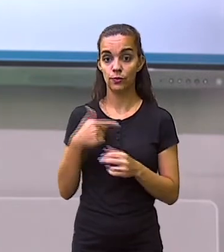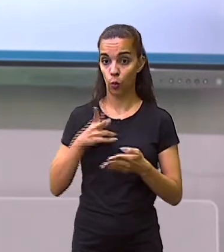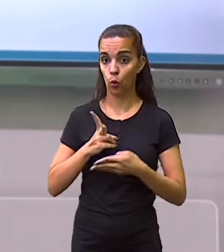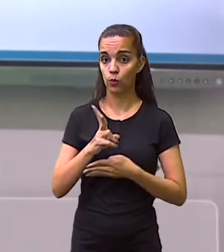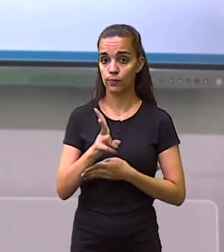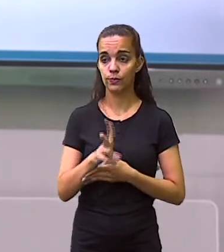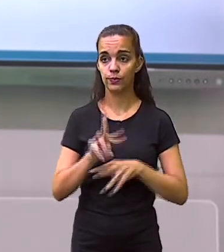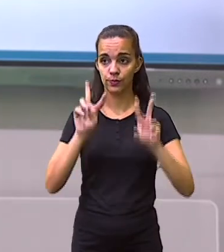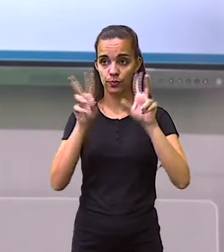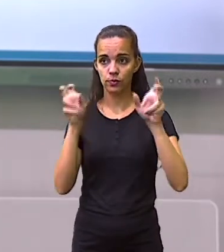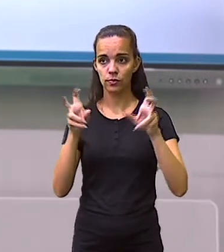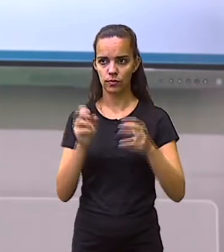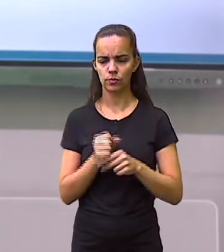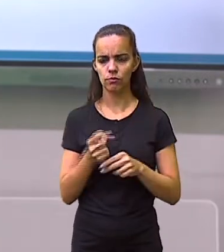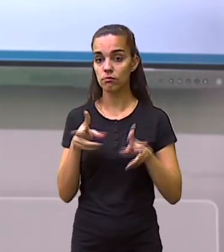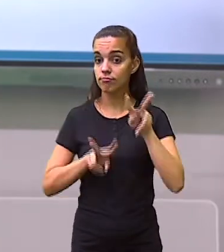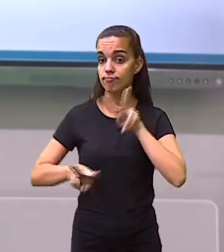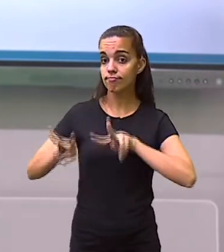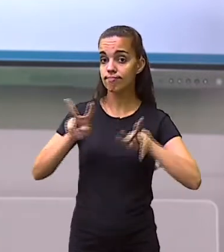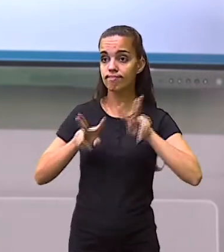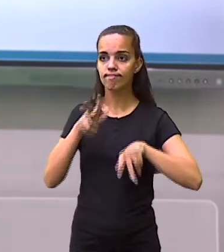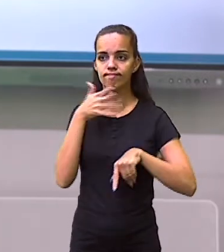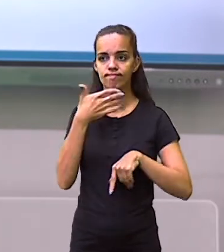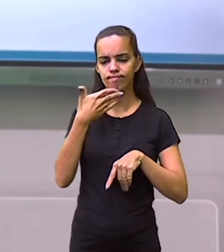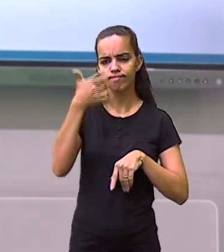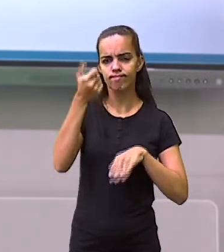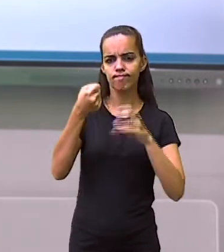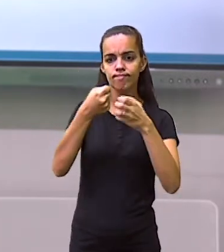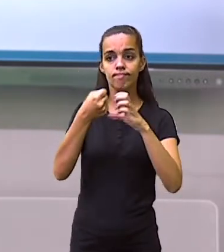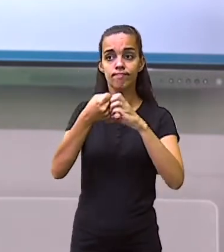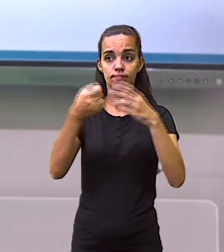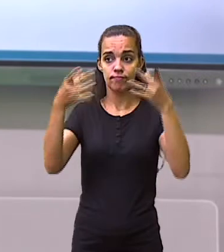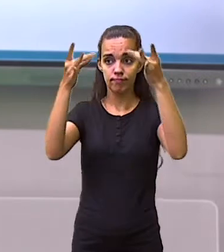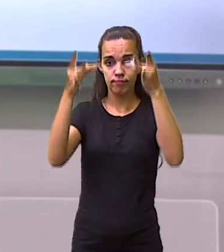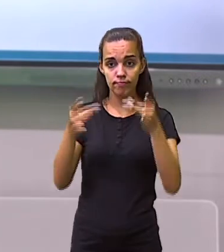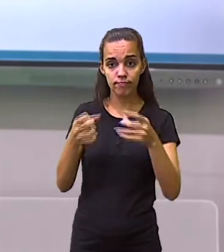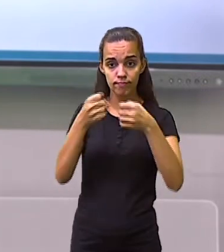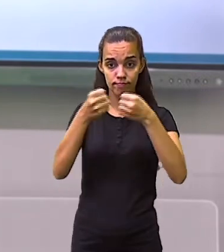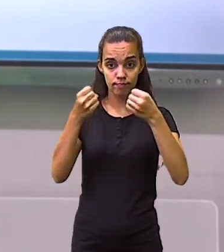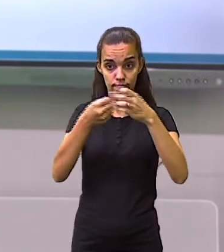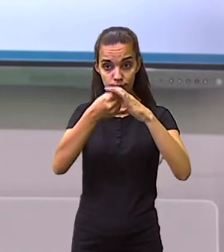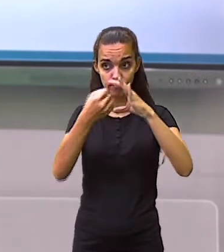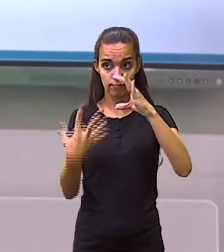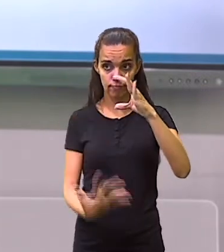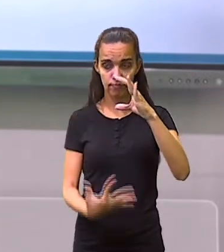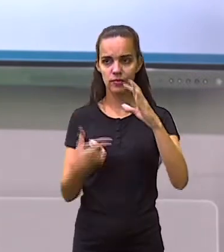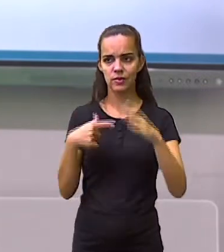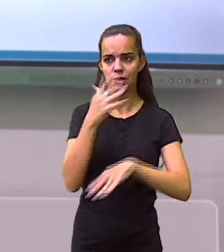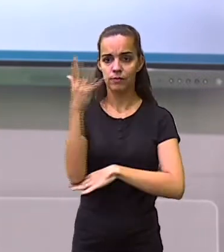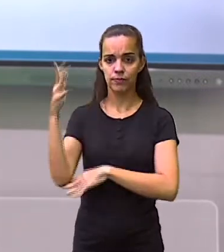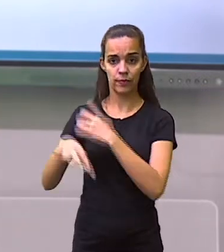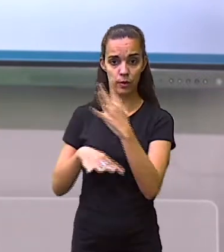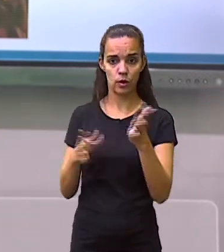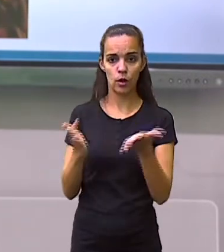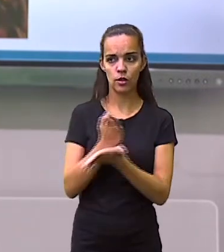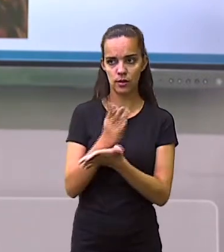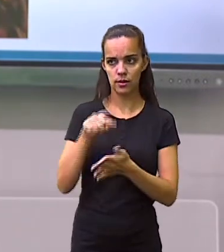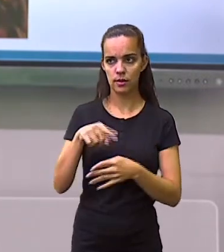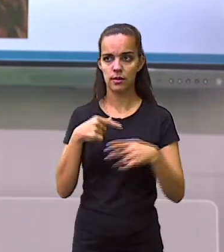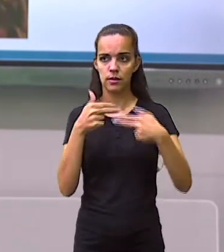assunto, mas avaliando melhor as características naturais destes elementos.